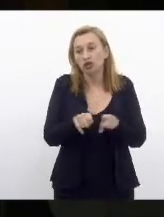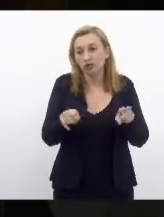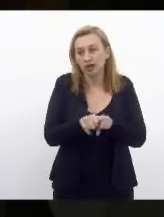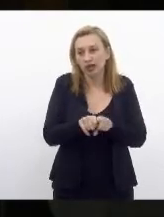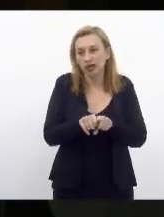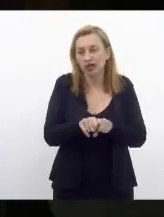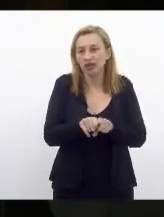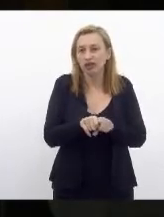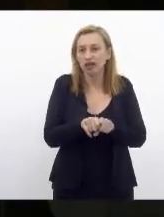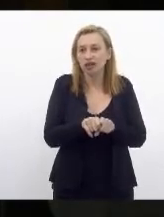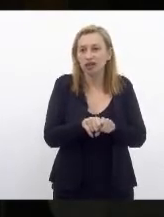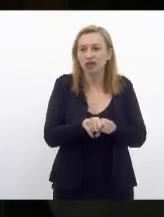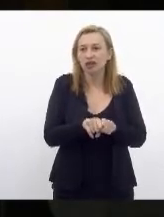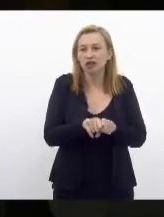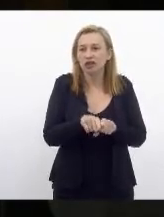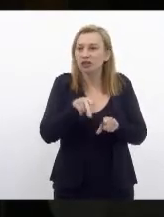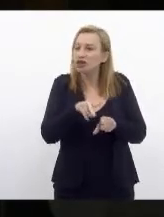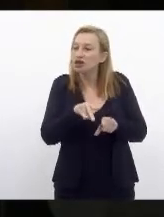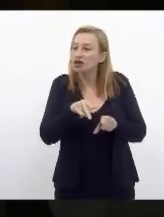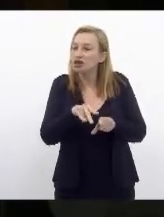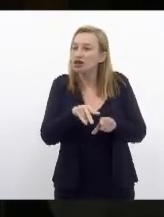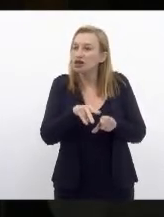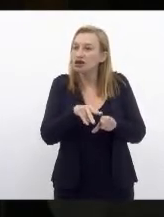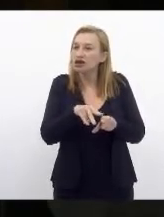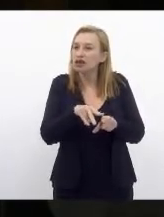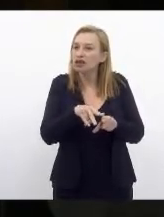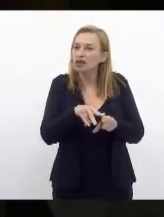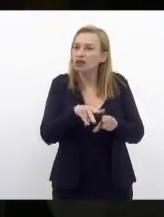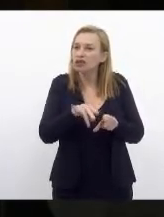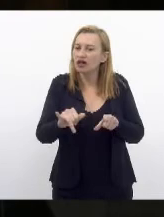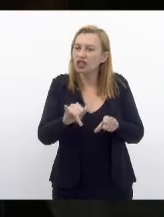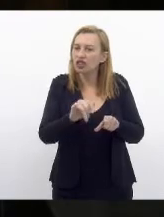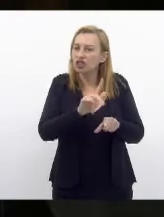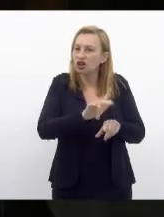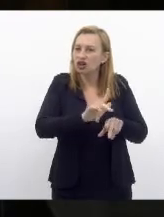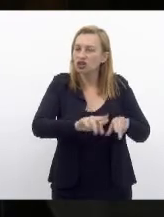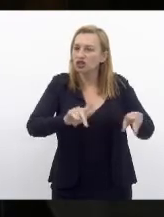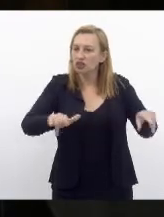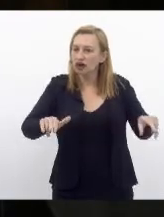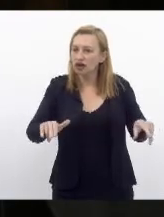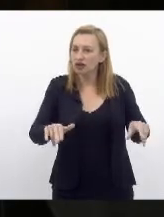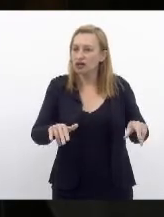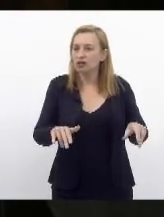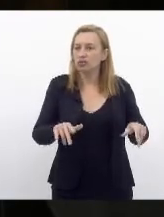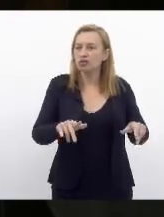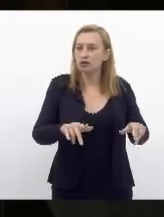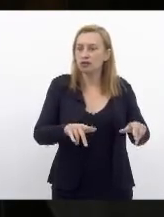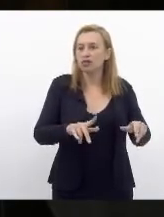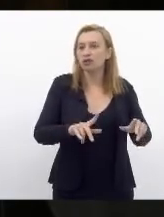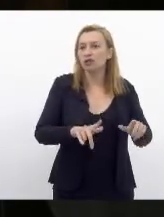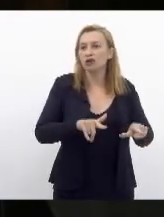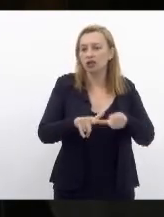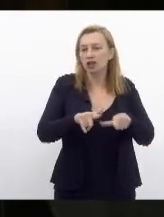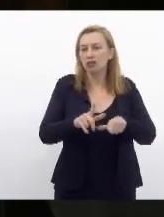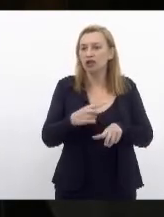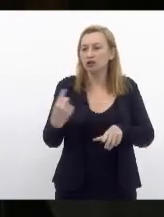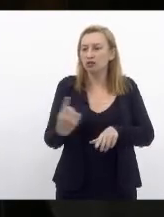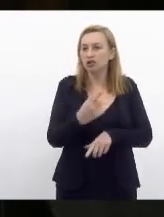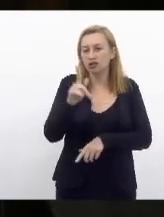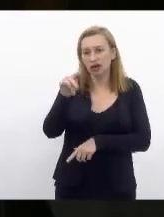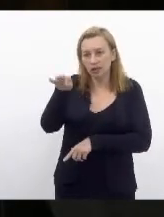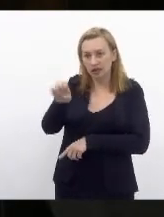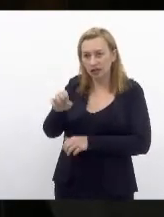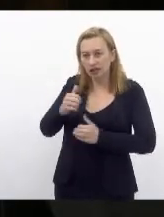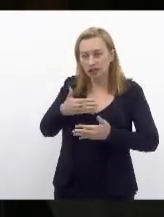que leva diversas ações do nosso gabinete para poder se aproximar da